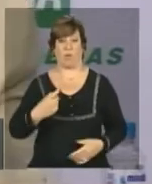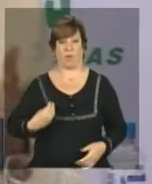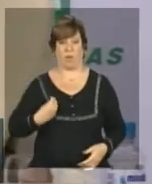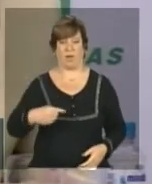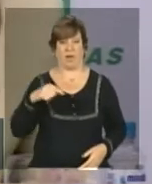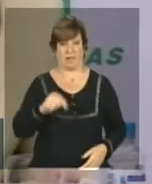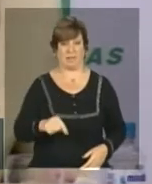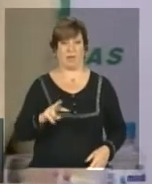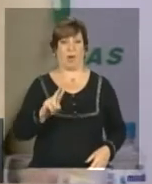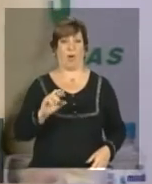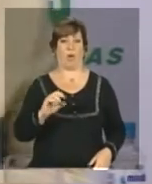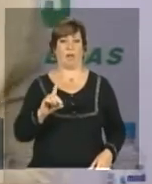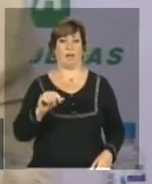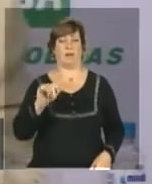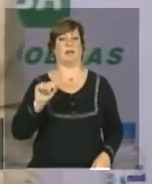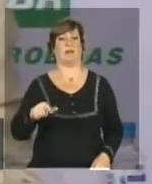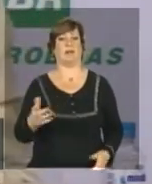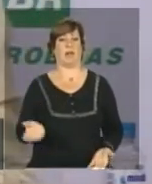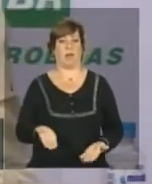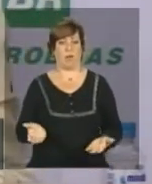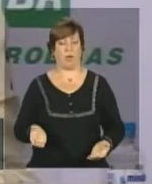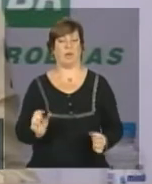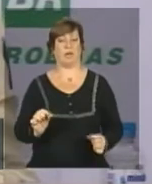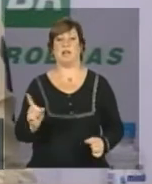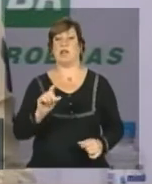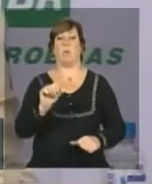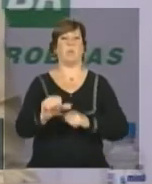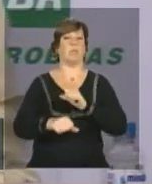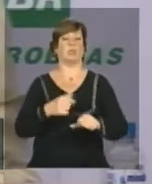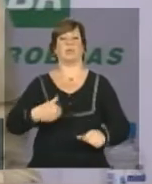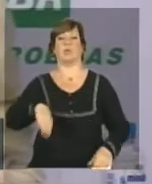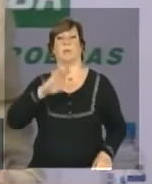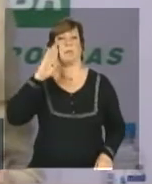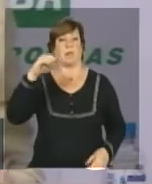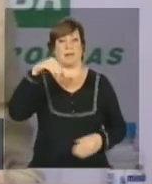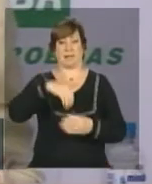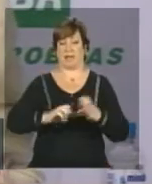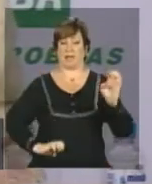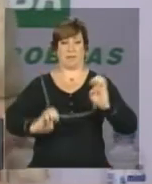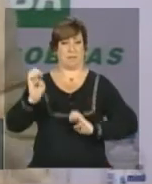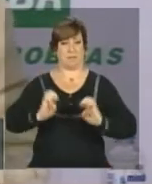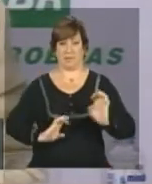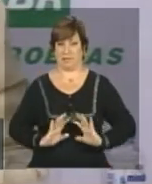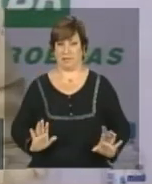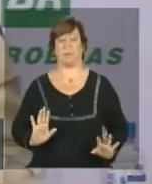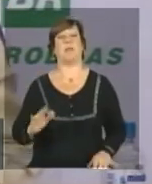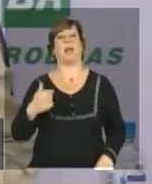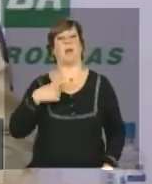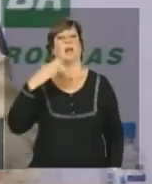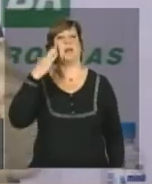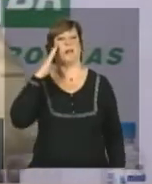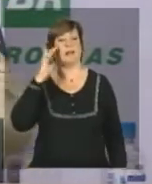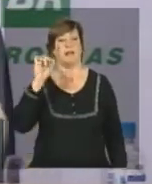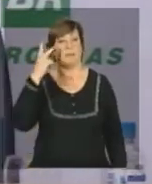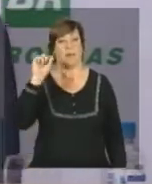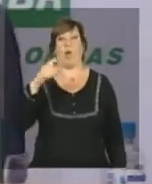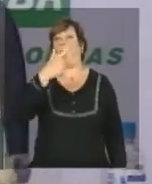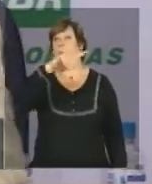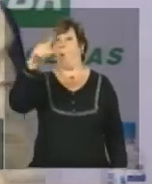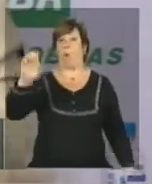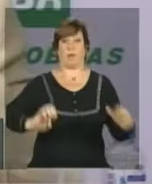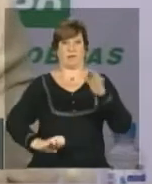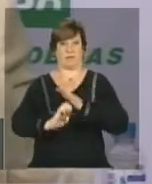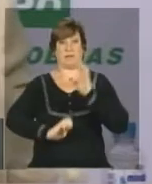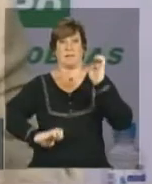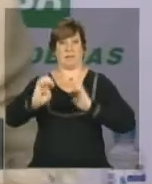não modifica as nossas prioridades dentro da companhia. Mas eu entendo, sim, que para as outras